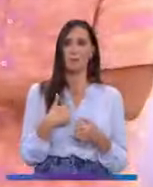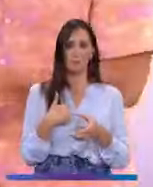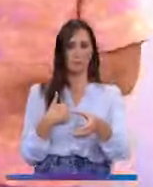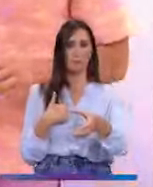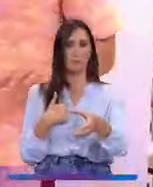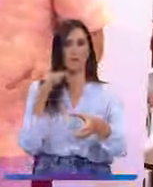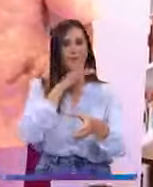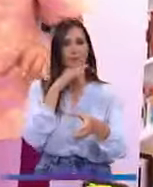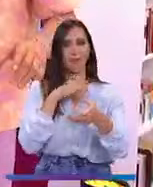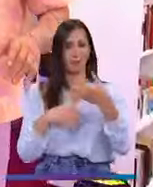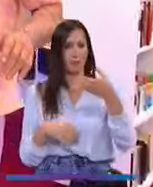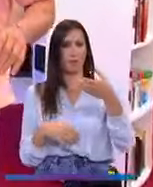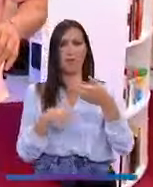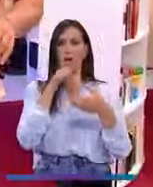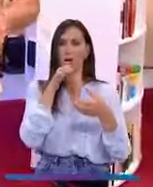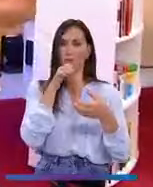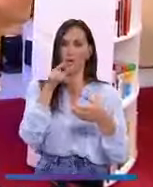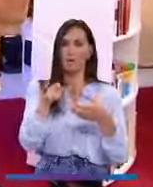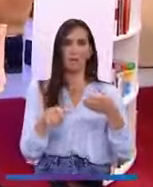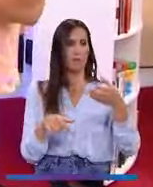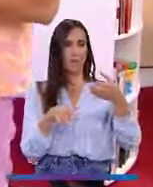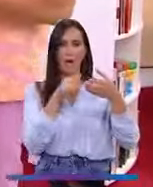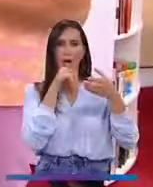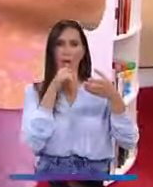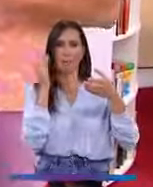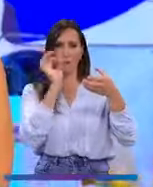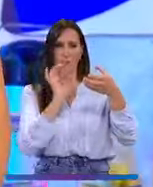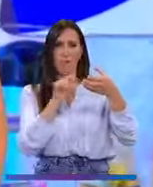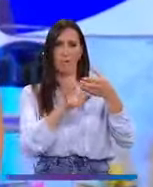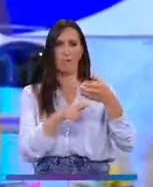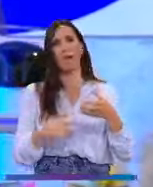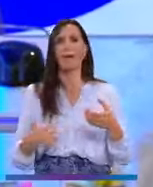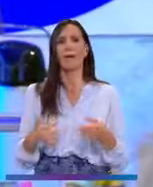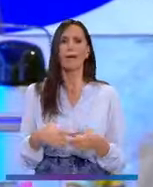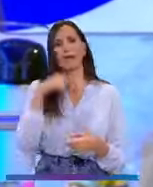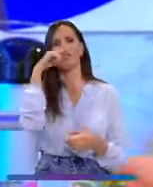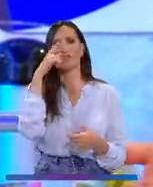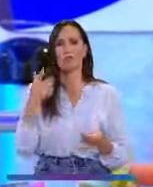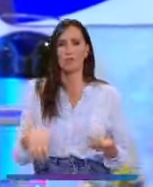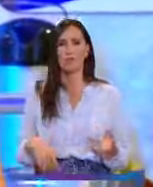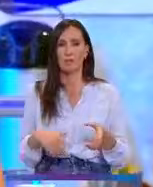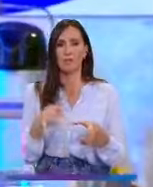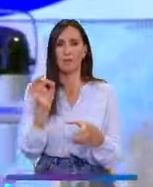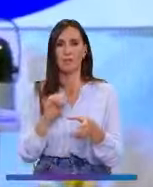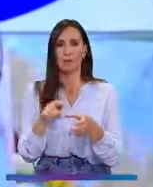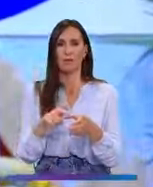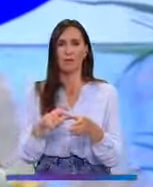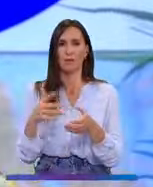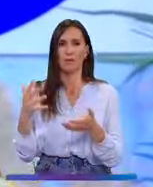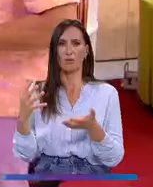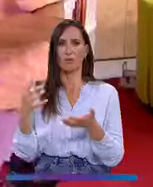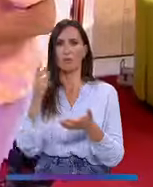agora um pesquinho. O que é isto? É uma aguinha que estava ali. Não, boa. Não é água, está amarelo. É, é as análises do xixi. Então é água, está amarelo xixi. E cheio de mosquitos,